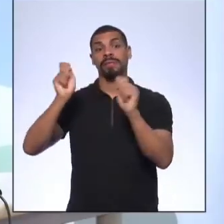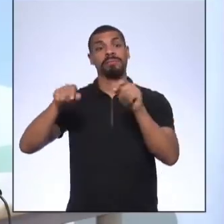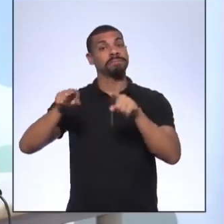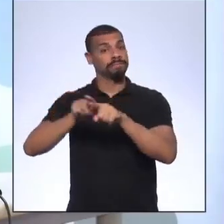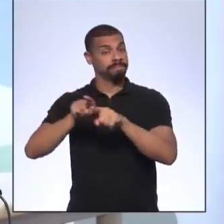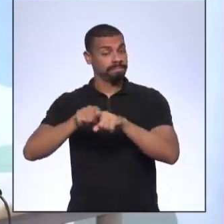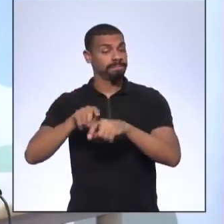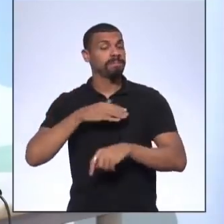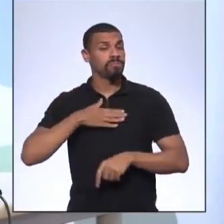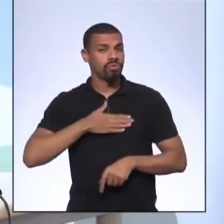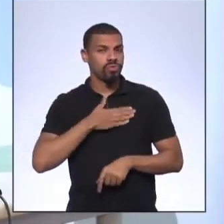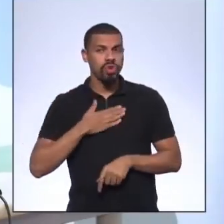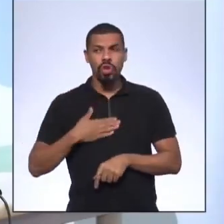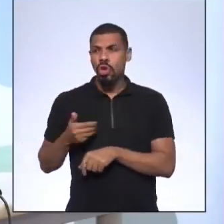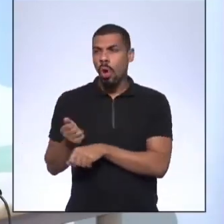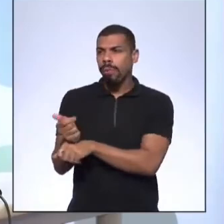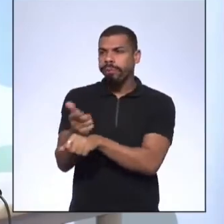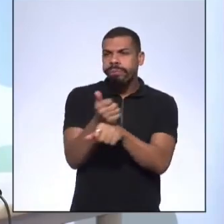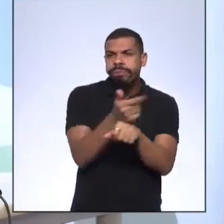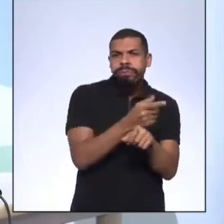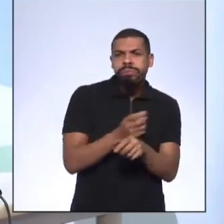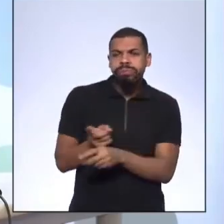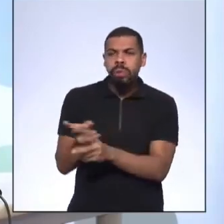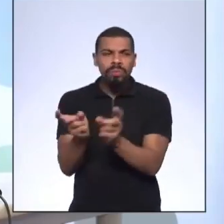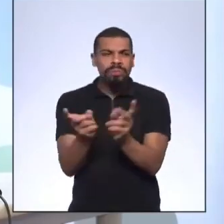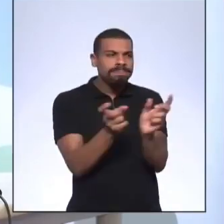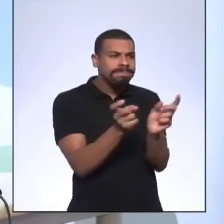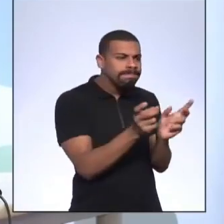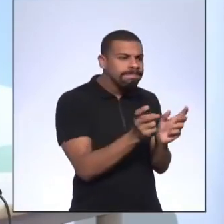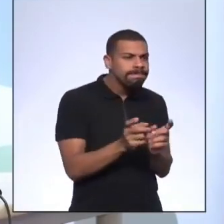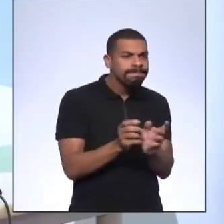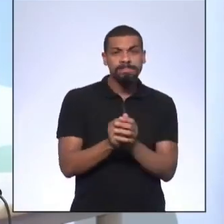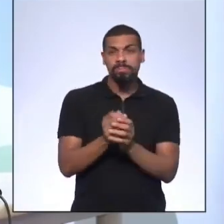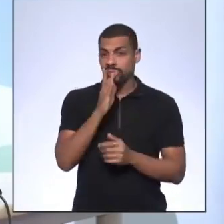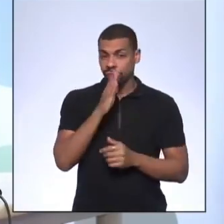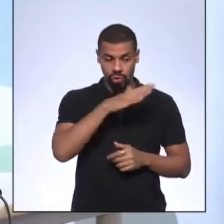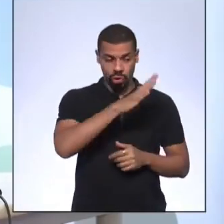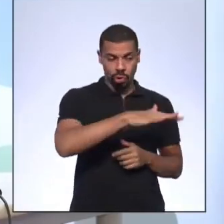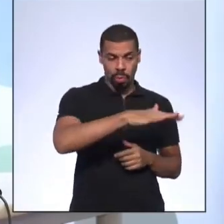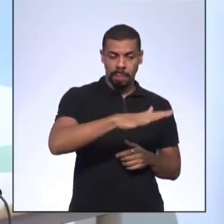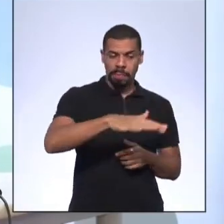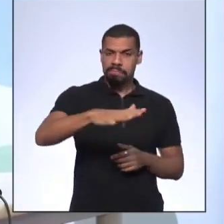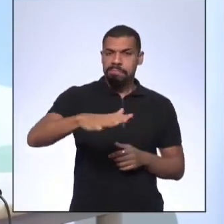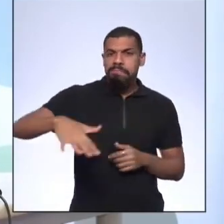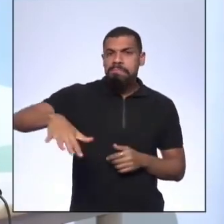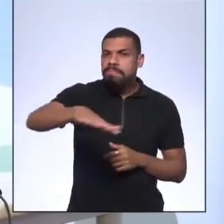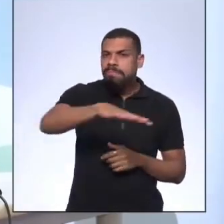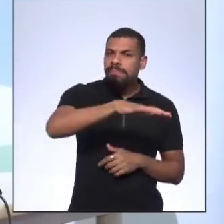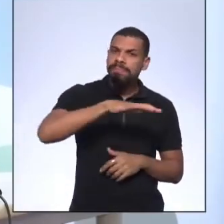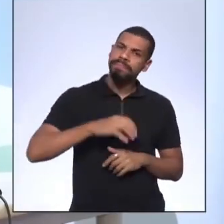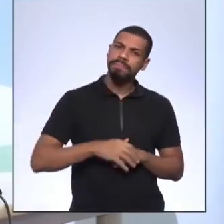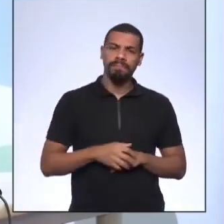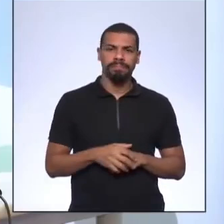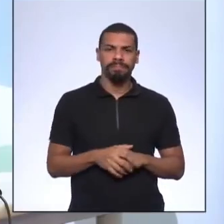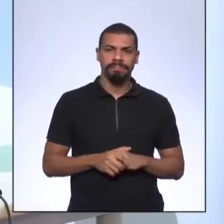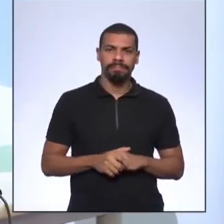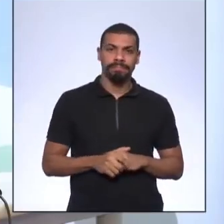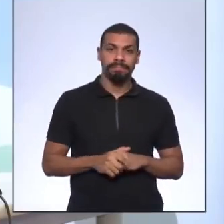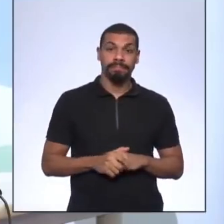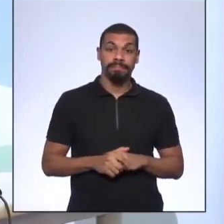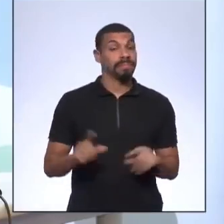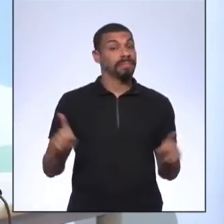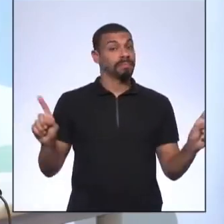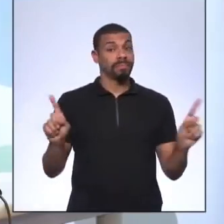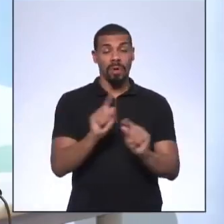de fazer o comércio das especiarias poderiam utilizar o Mar Mediterrâneo para poder fazer a rota comercial marítima?